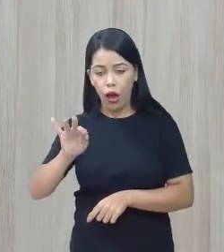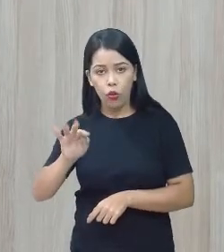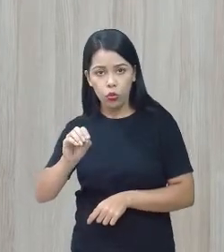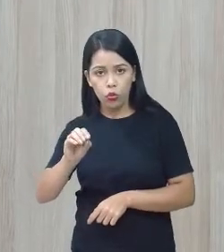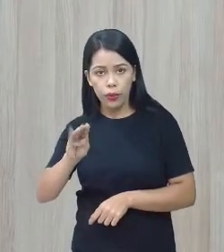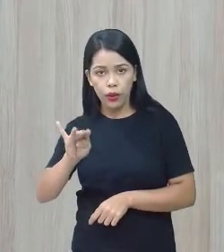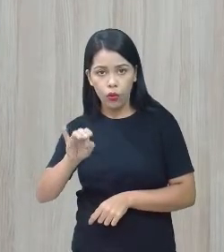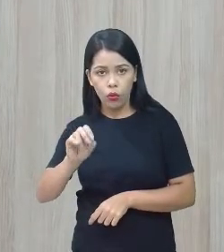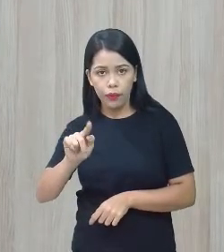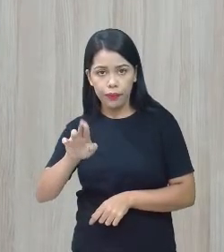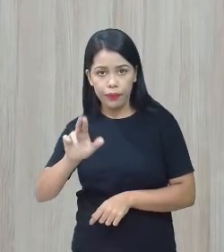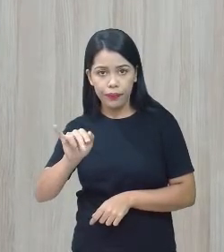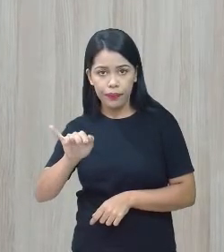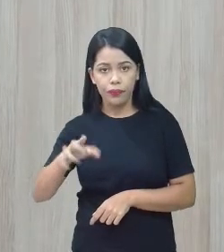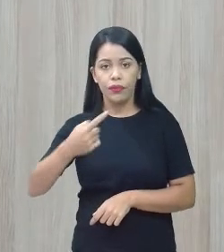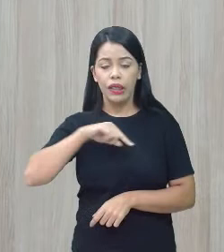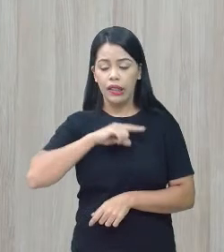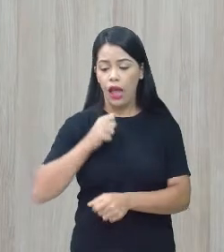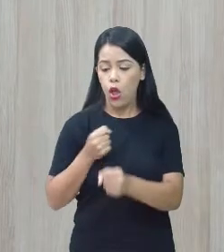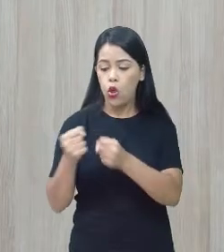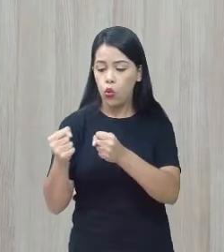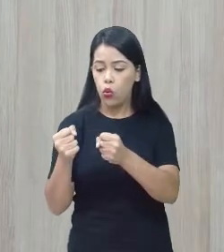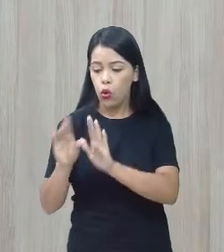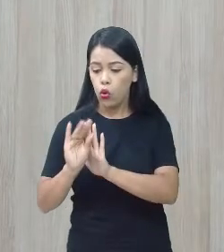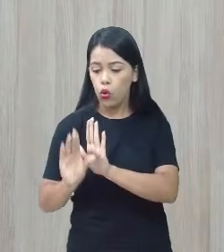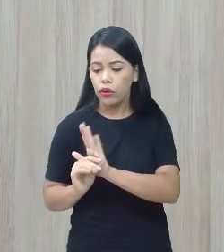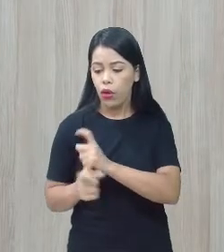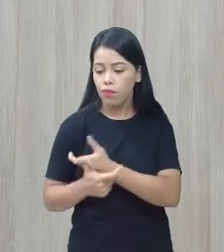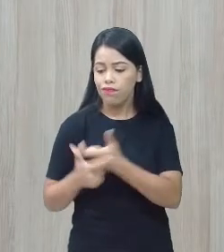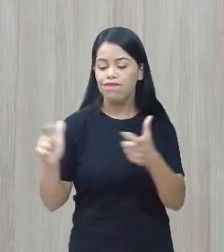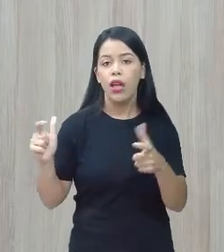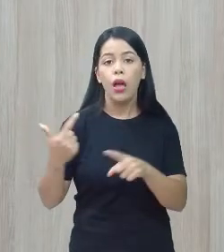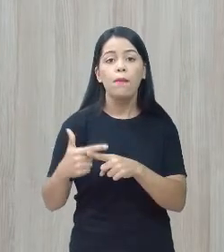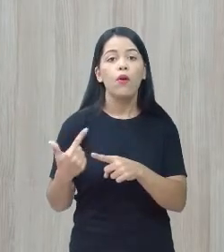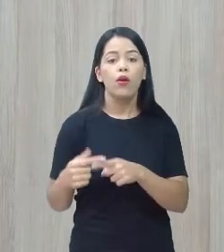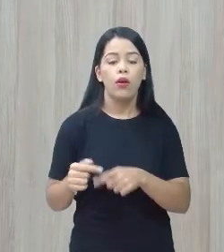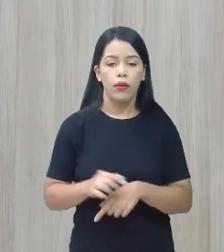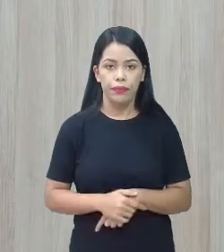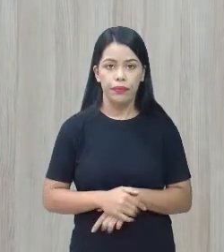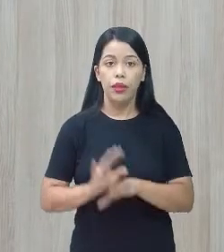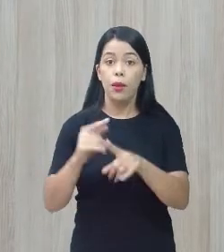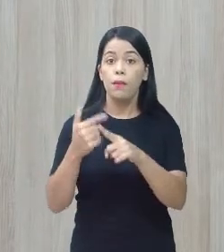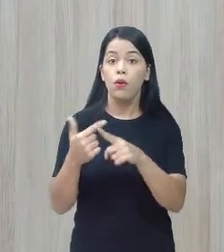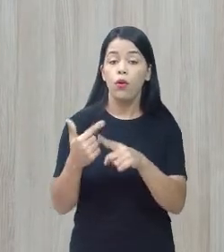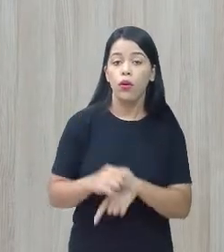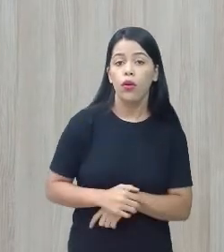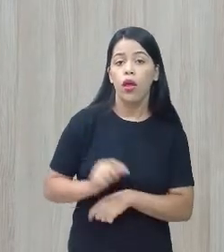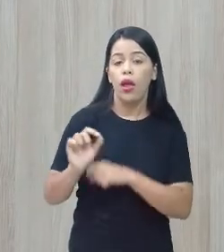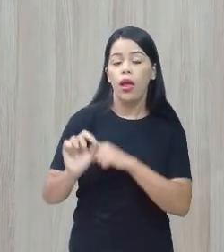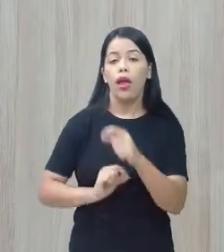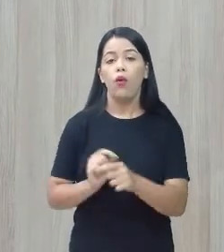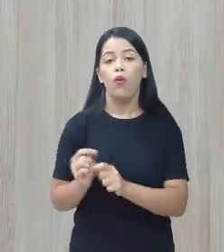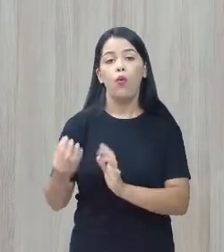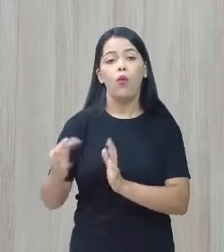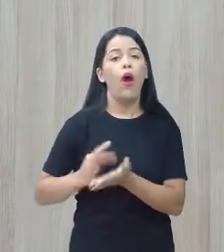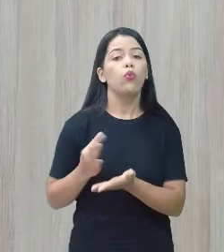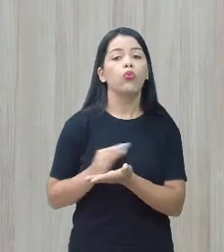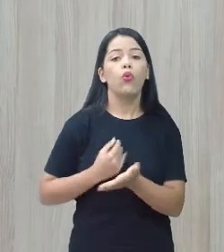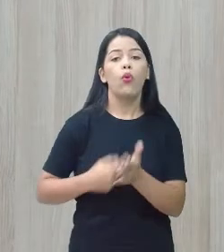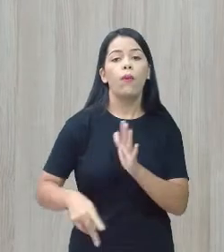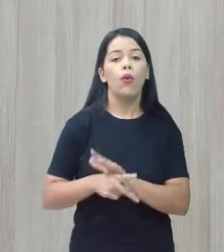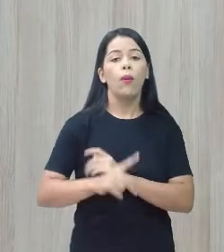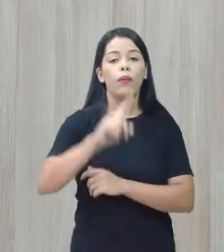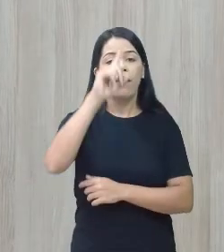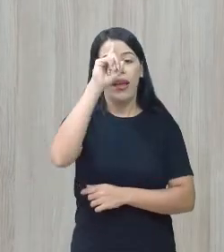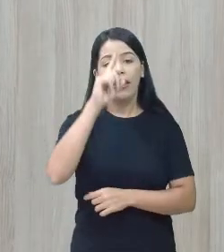a gente tem um controle de conteúdo maior. Isso por quê? Porque é o autor que vai decidir o